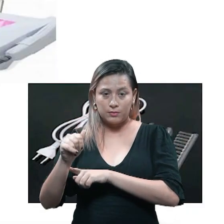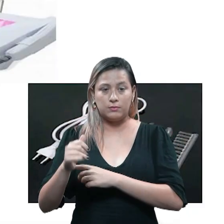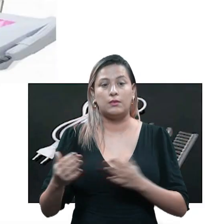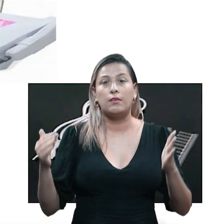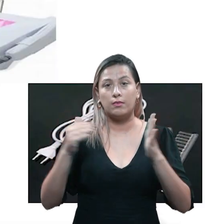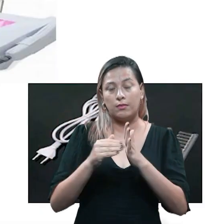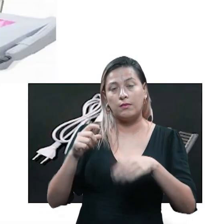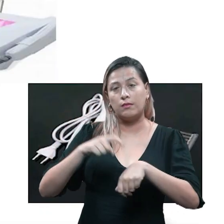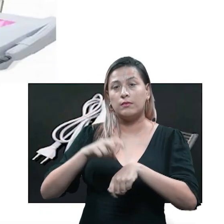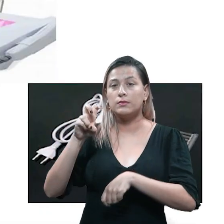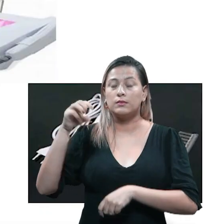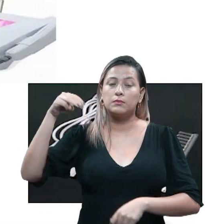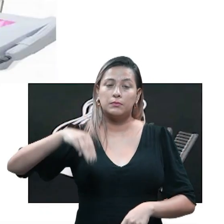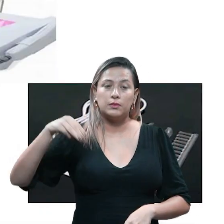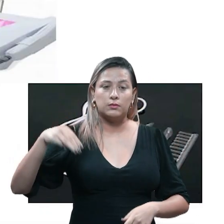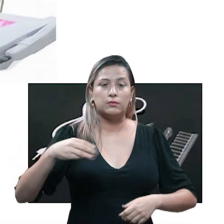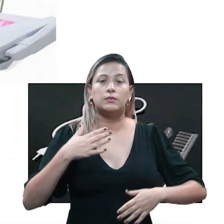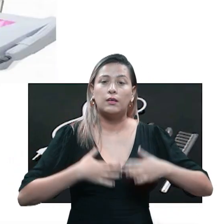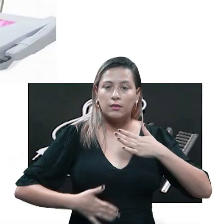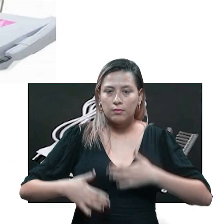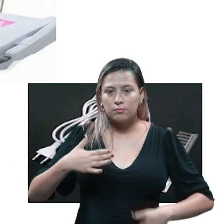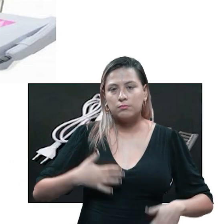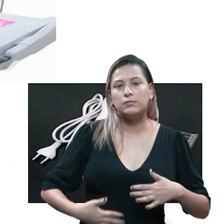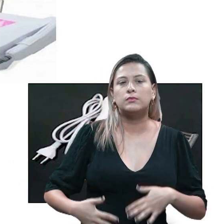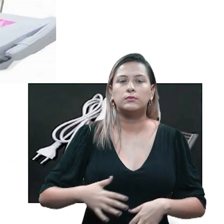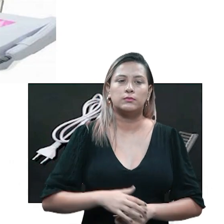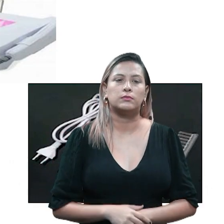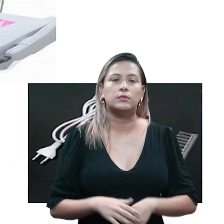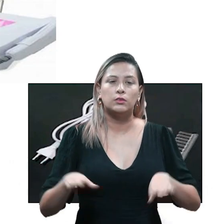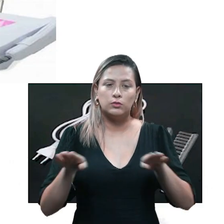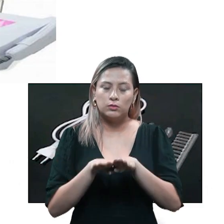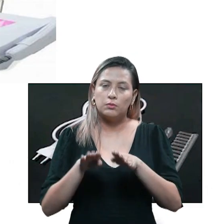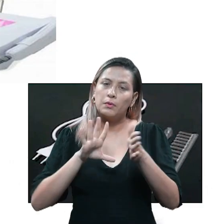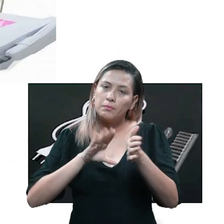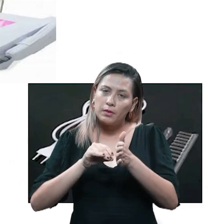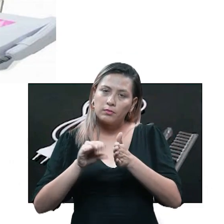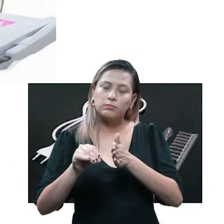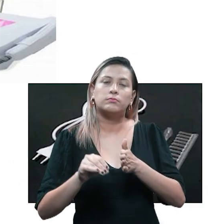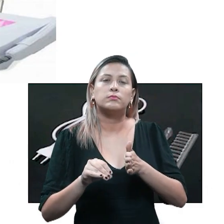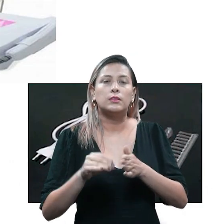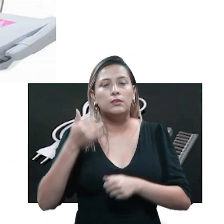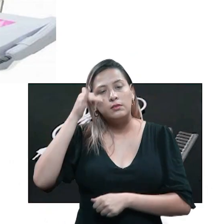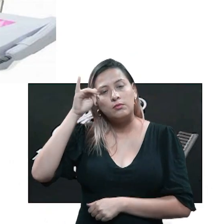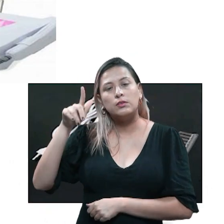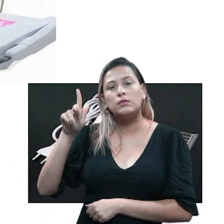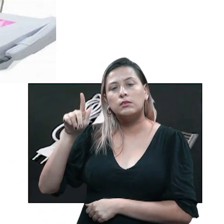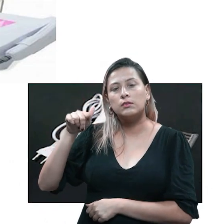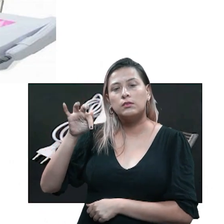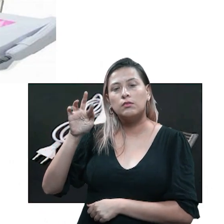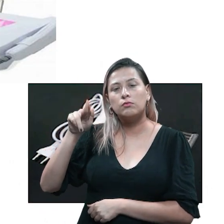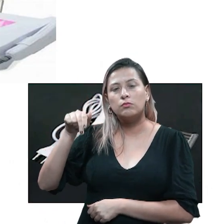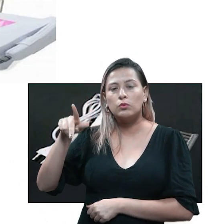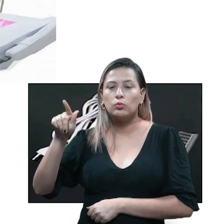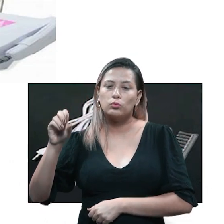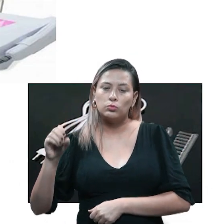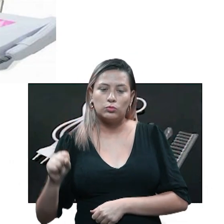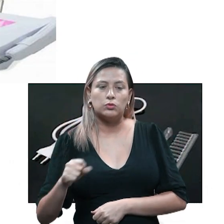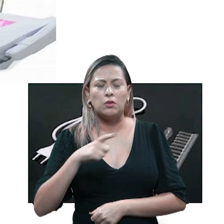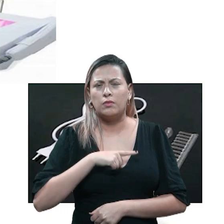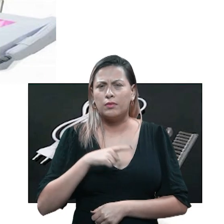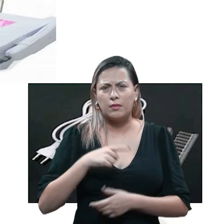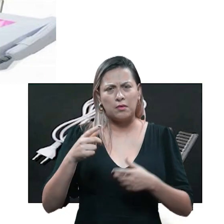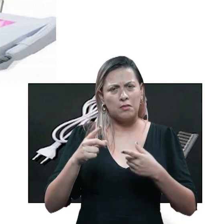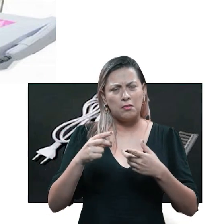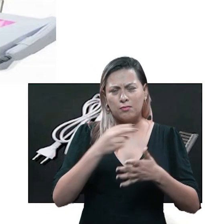ela é calmante, anti-inflamatória, é bactericida e fungicida. Existem diversos equipamentos no